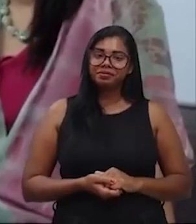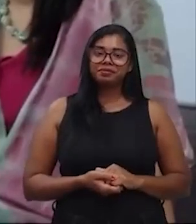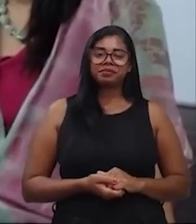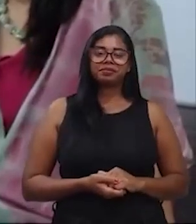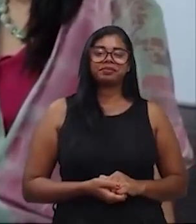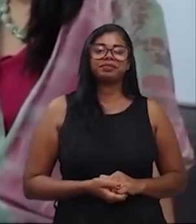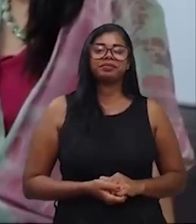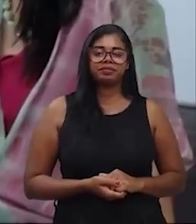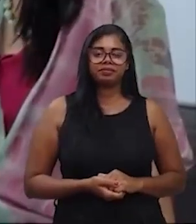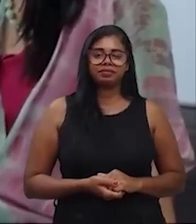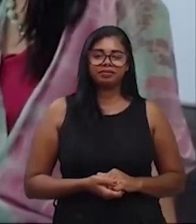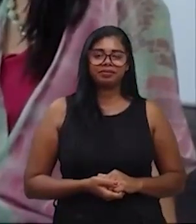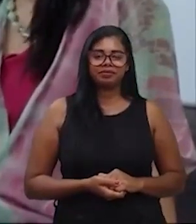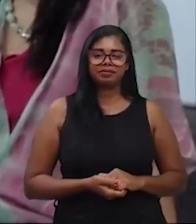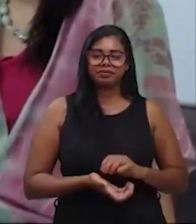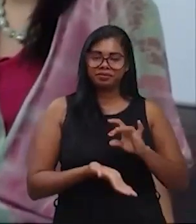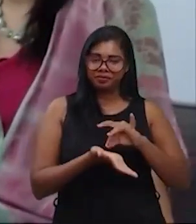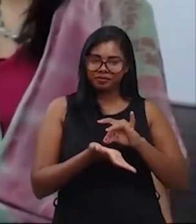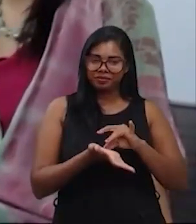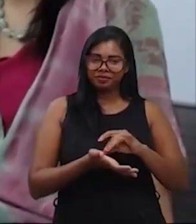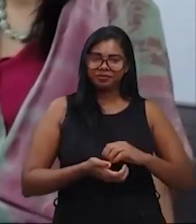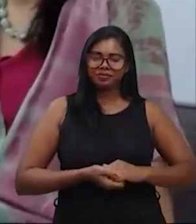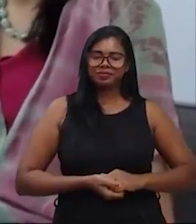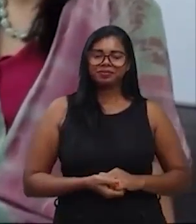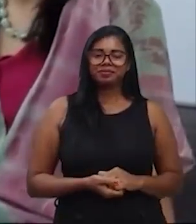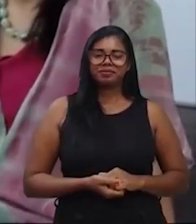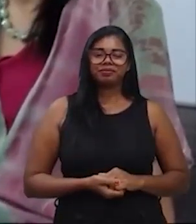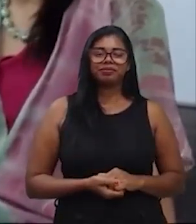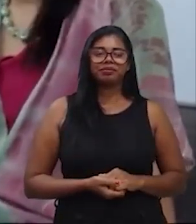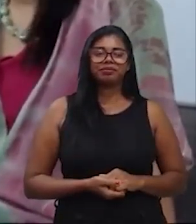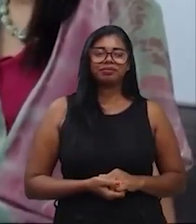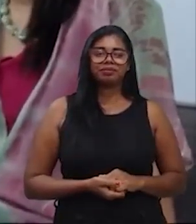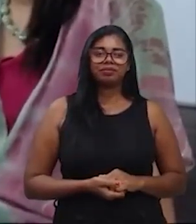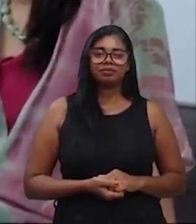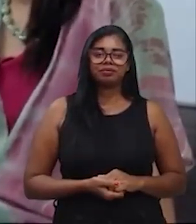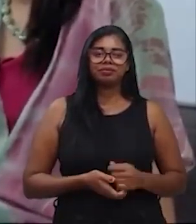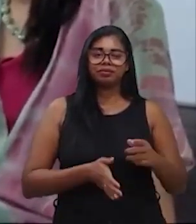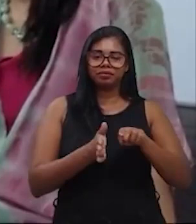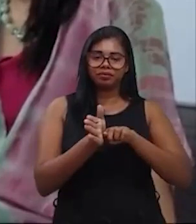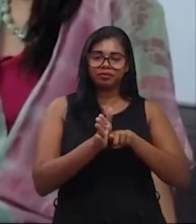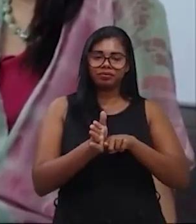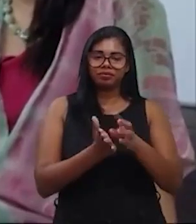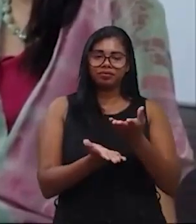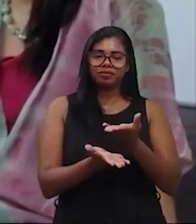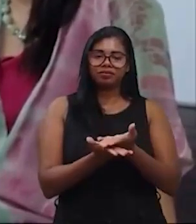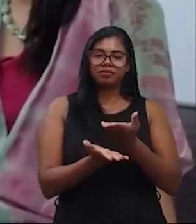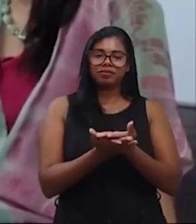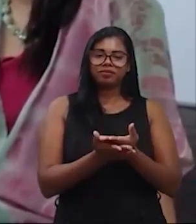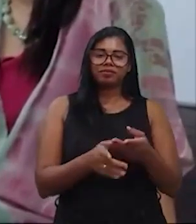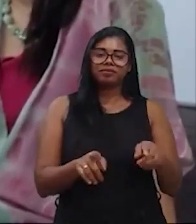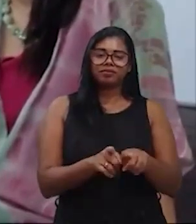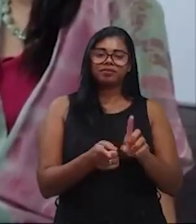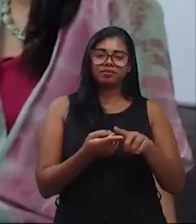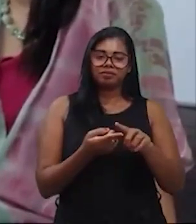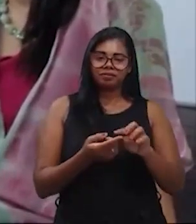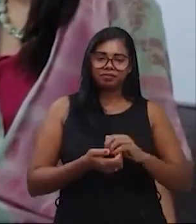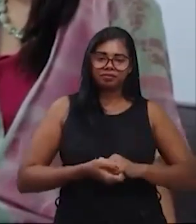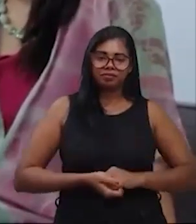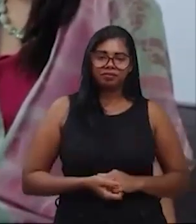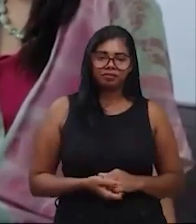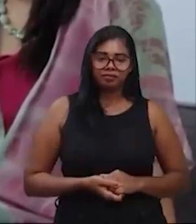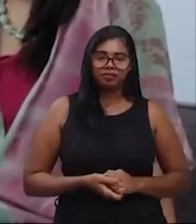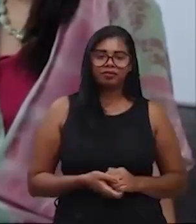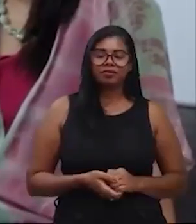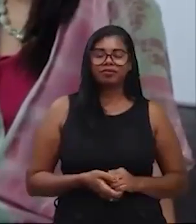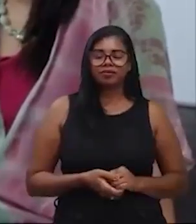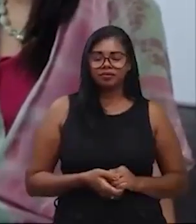sobre experimentar mesmo. Beleza? Experimentação, pesquisa. E relação. Sobre fazer,